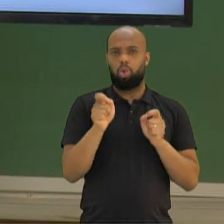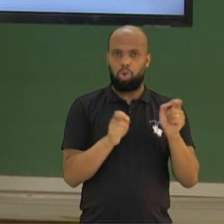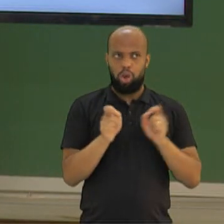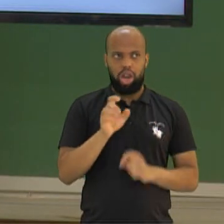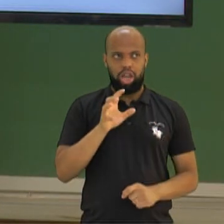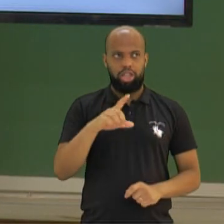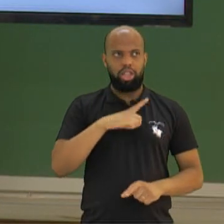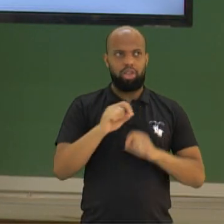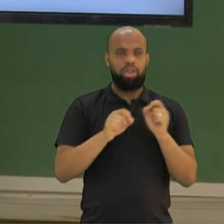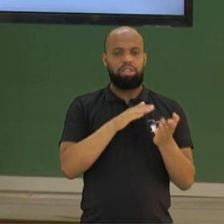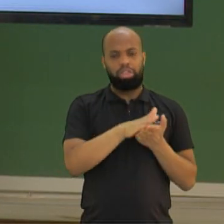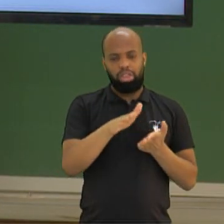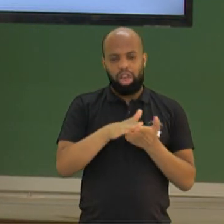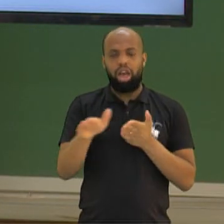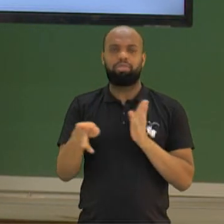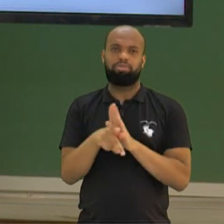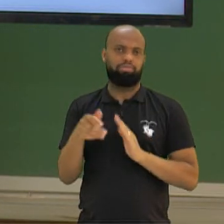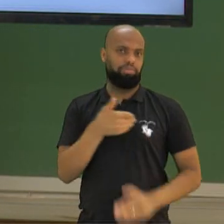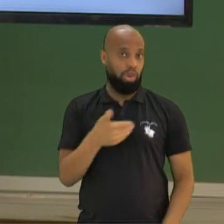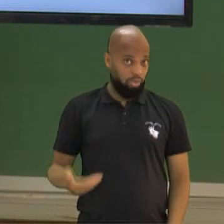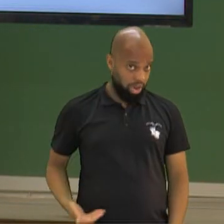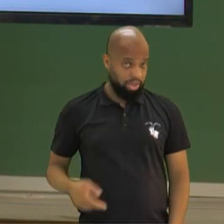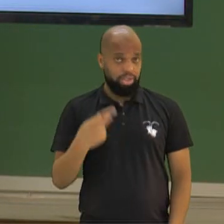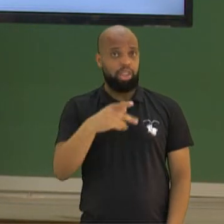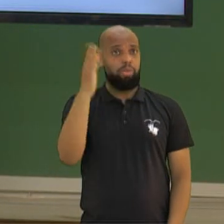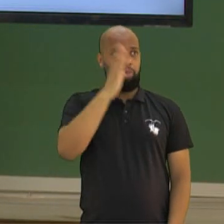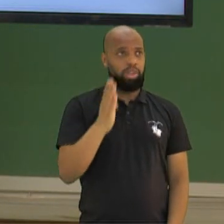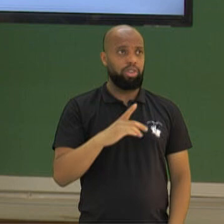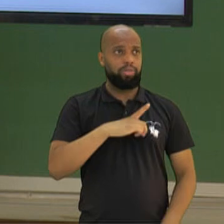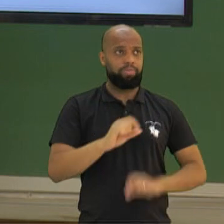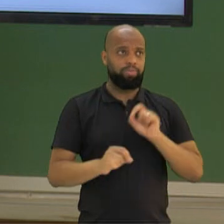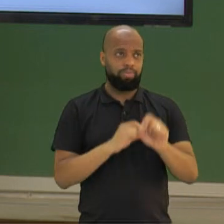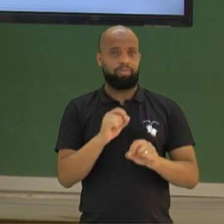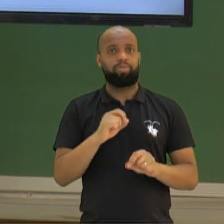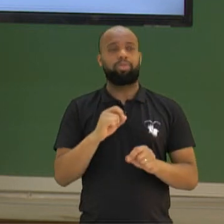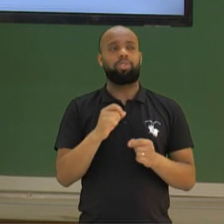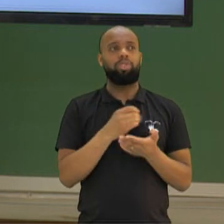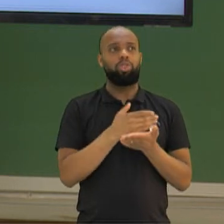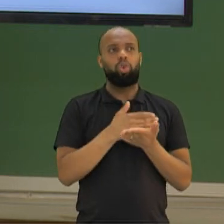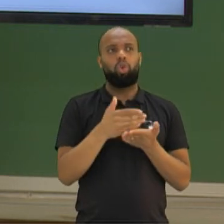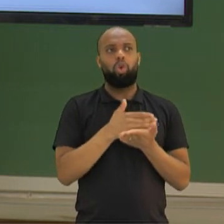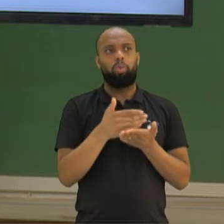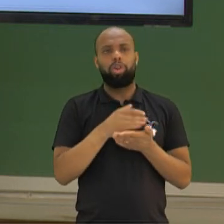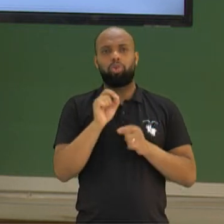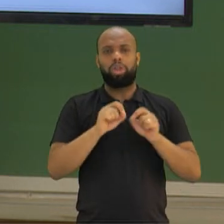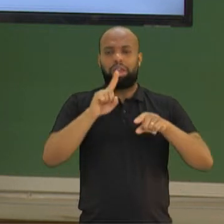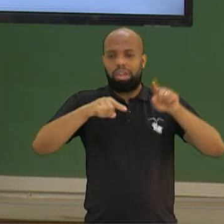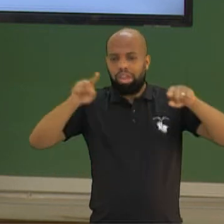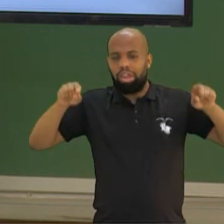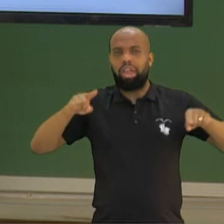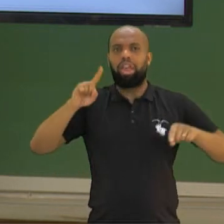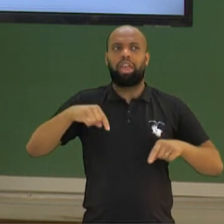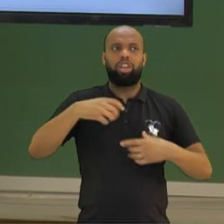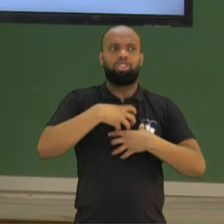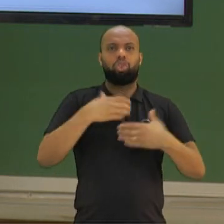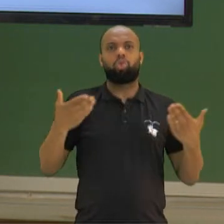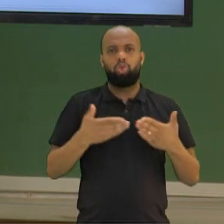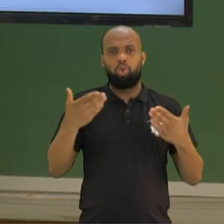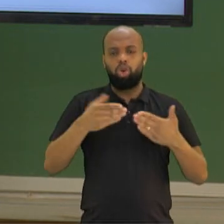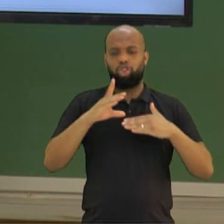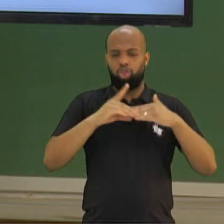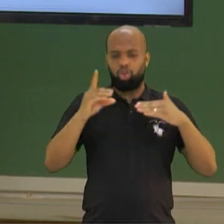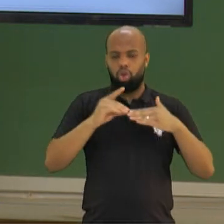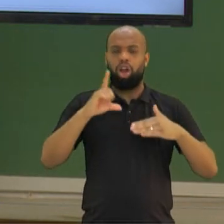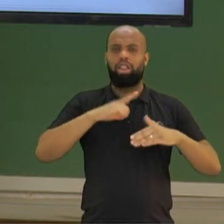isso gerava um gasto público, né, para o Brasil, ele então vai implantar o câmbio flutuante, que é como a gente tem hoje, o dólar ele